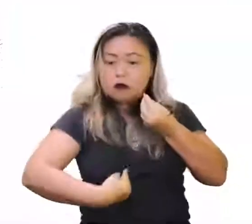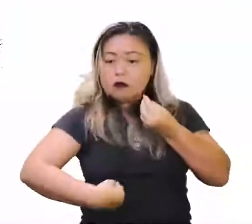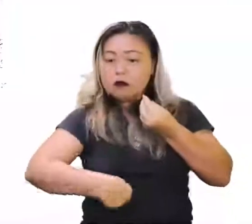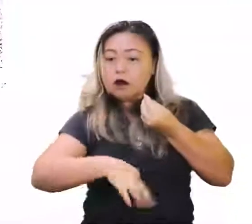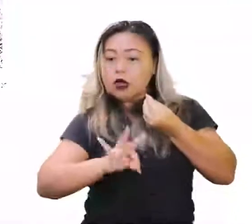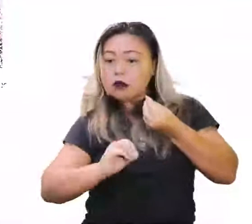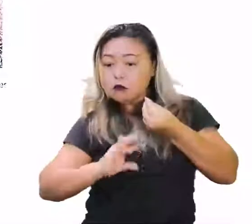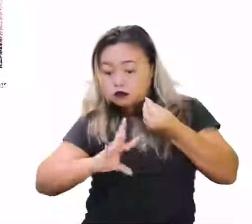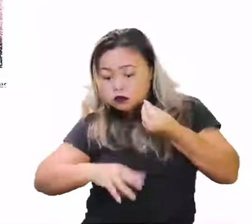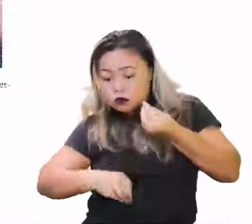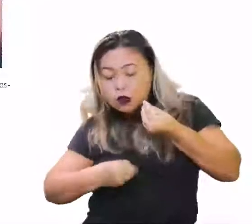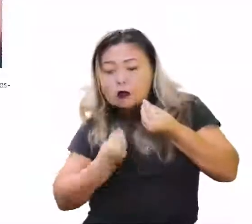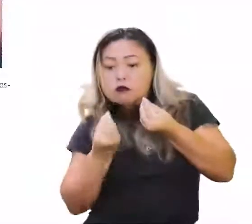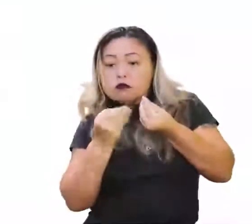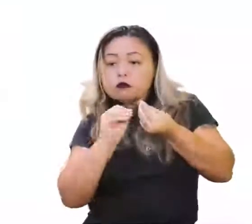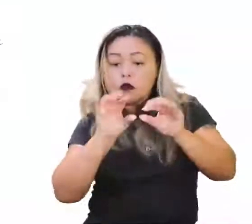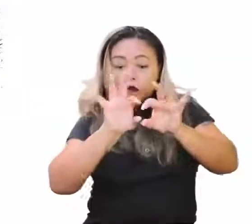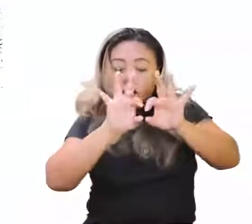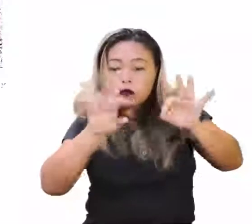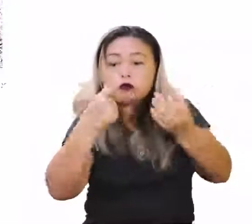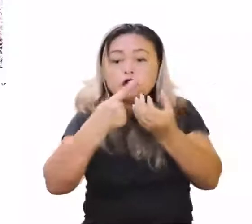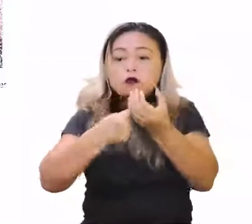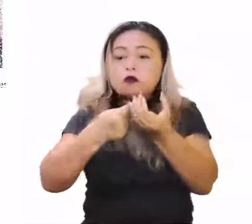de salsichas, linguiças,